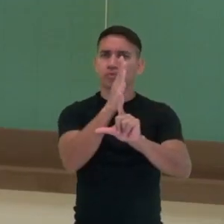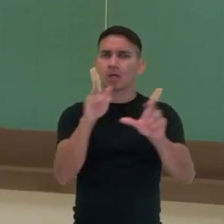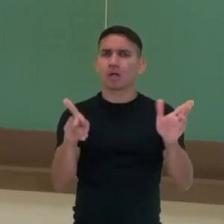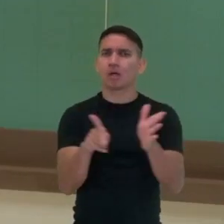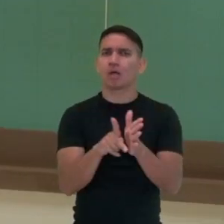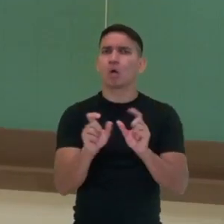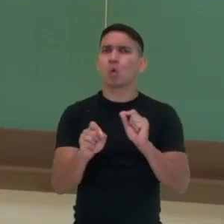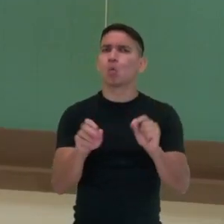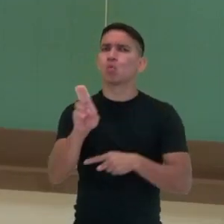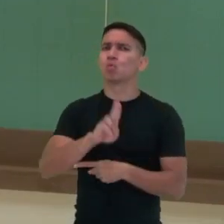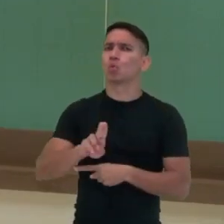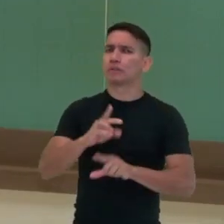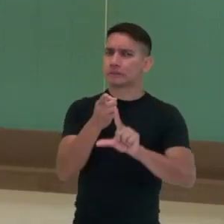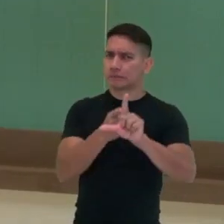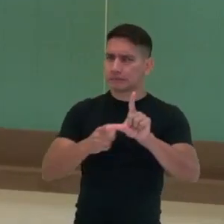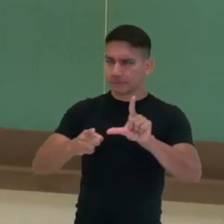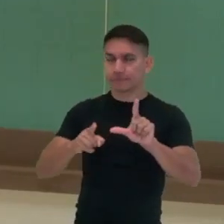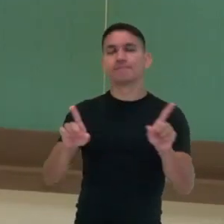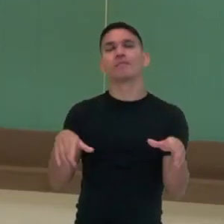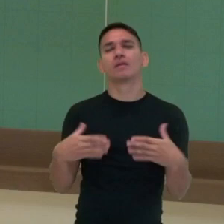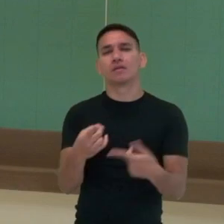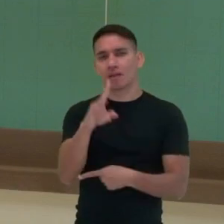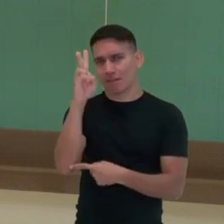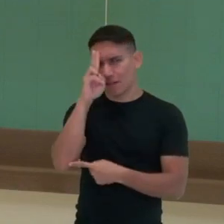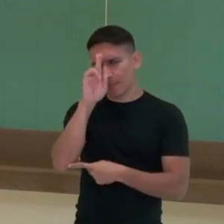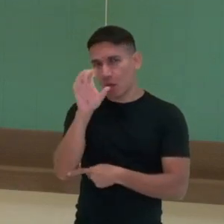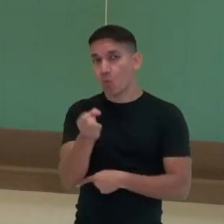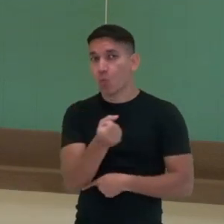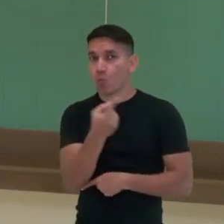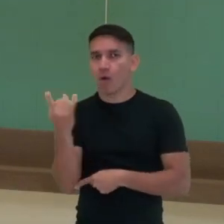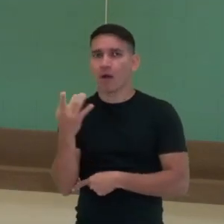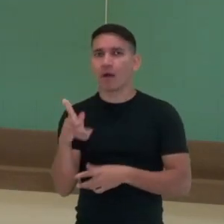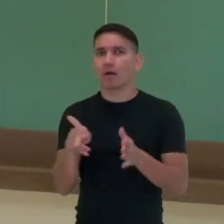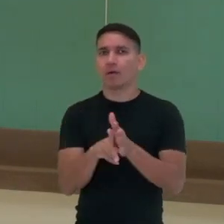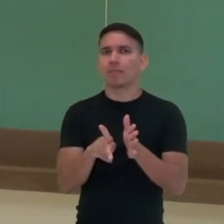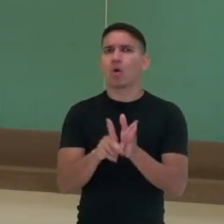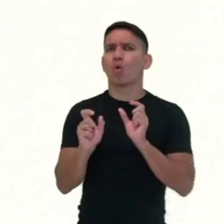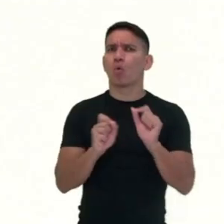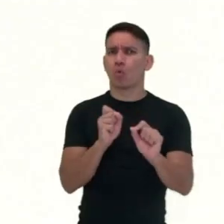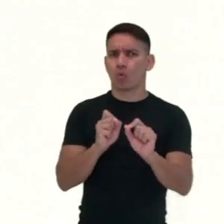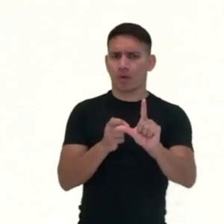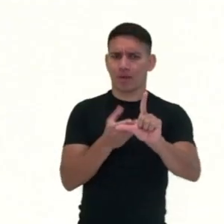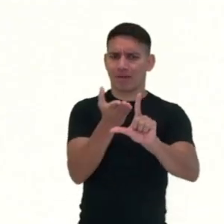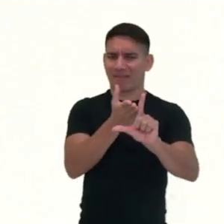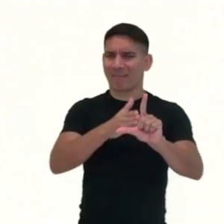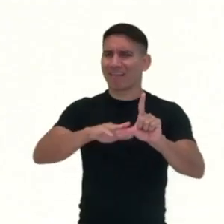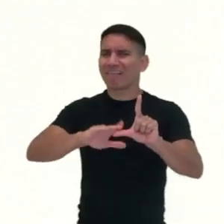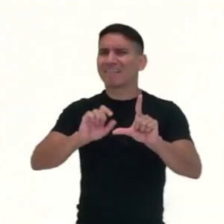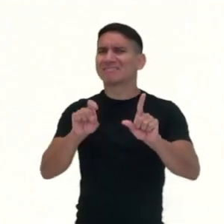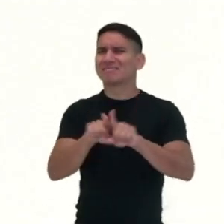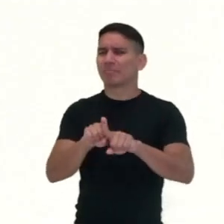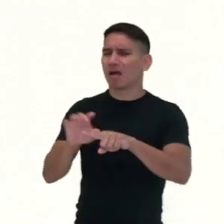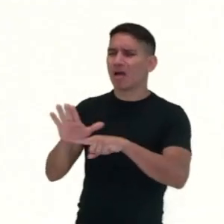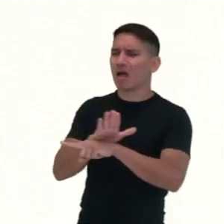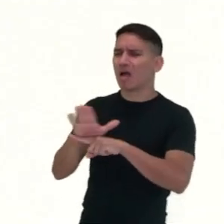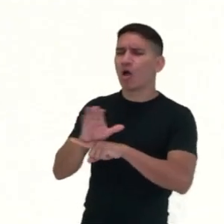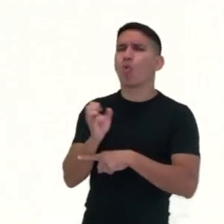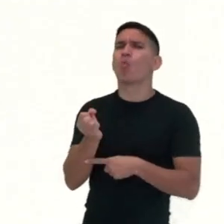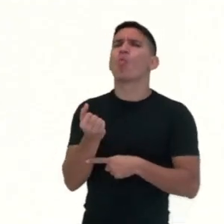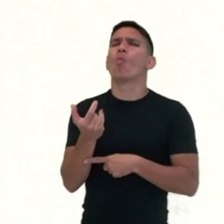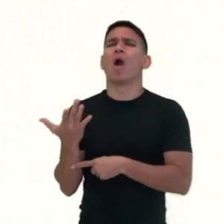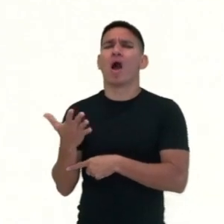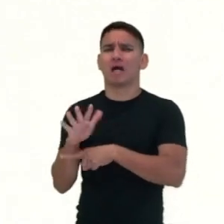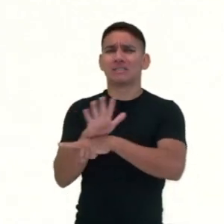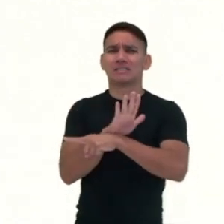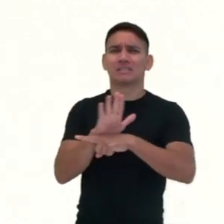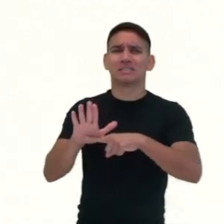olha lá. Então, você lembra quanto que mede um ângulo reto e um ângulo raso? Ângulo reto, ângulo raso, você lembra quanto